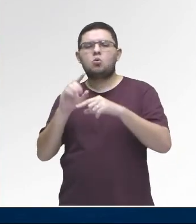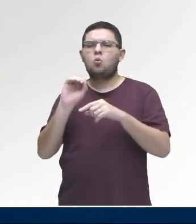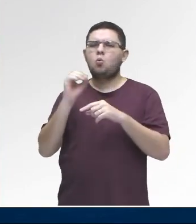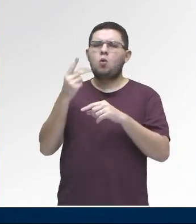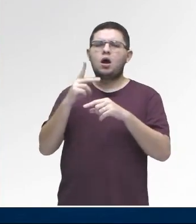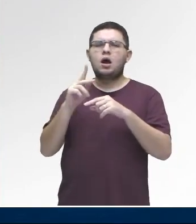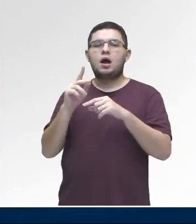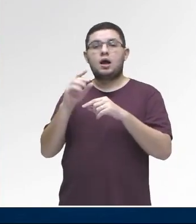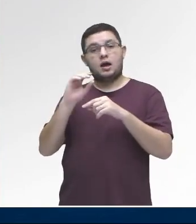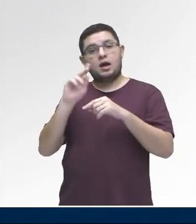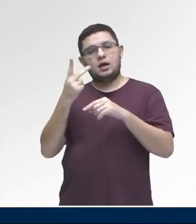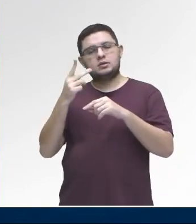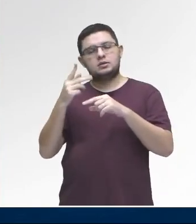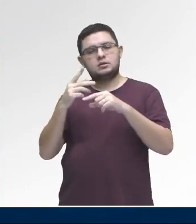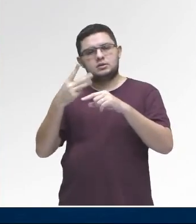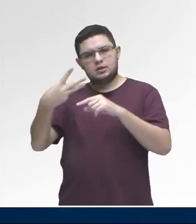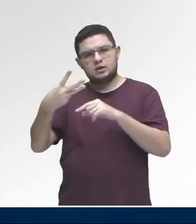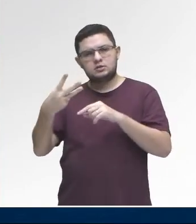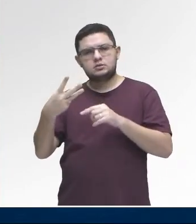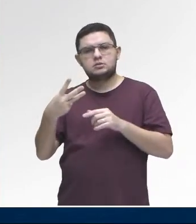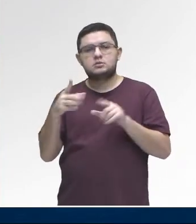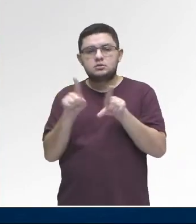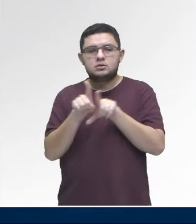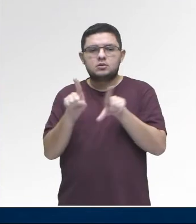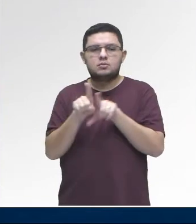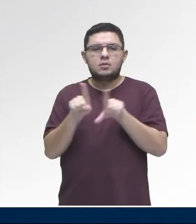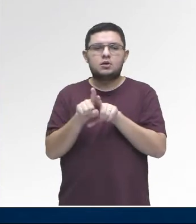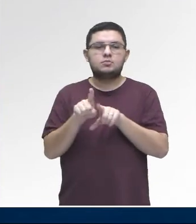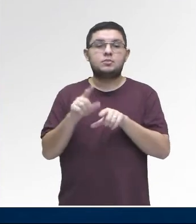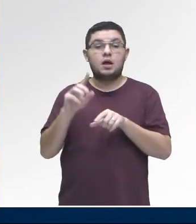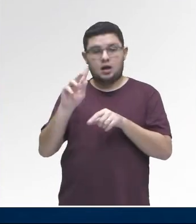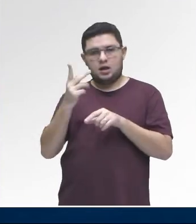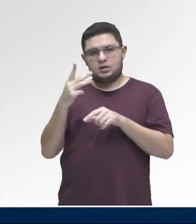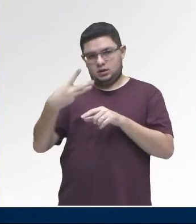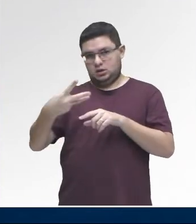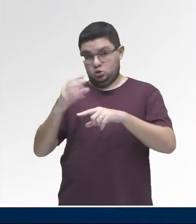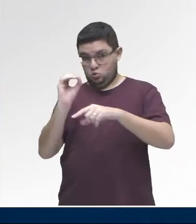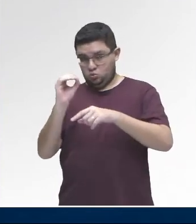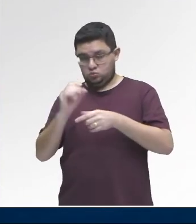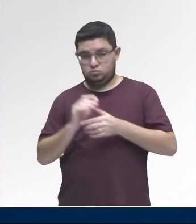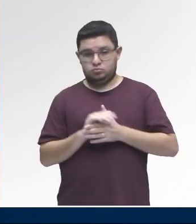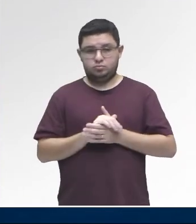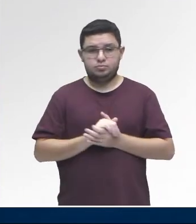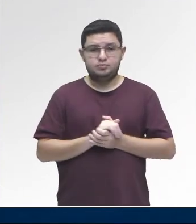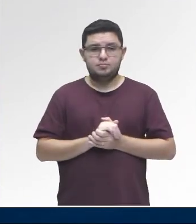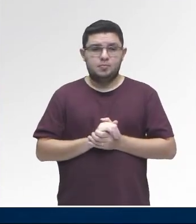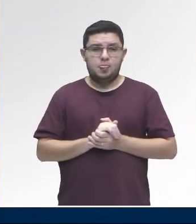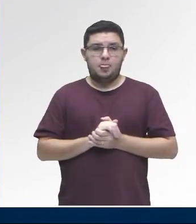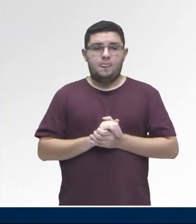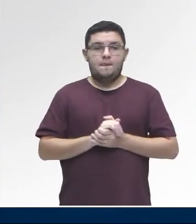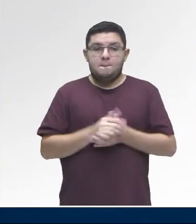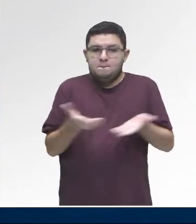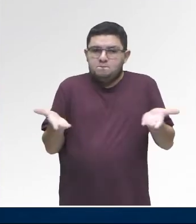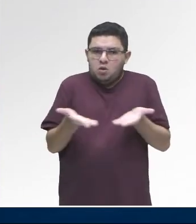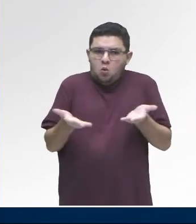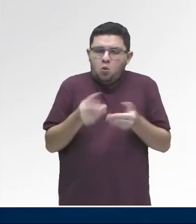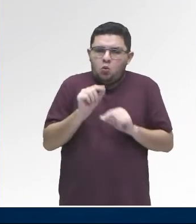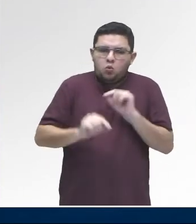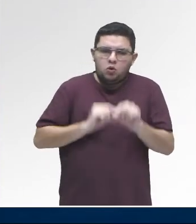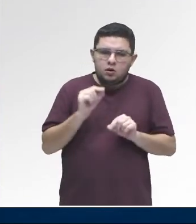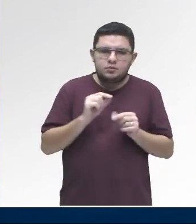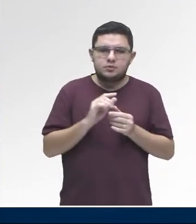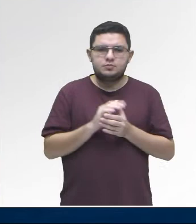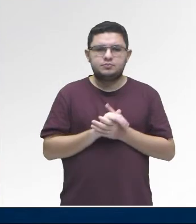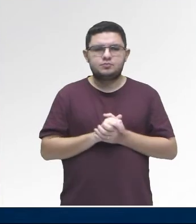H3O+, chamado de hidrônio, tá bom? Então, agora eu vou, a